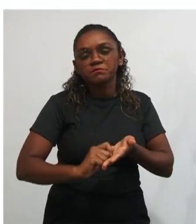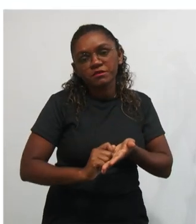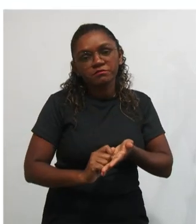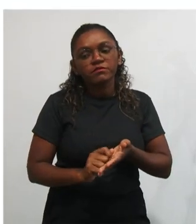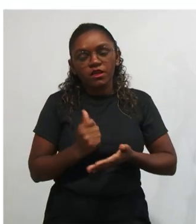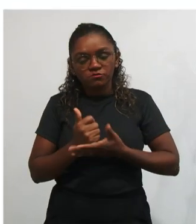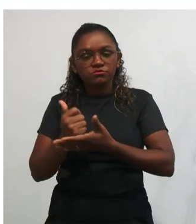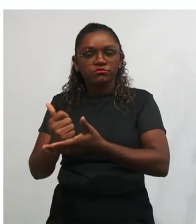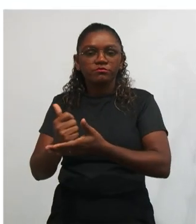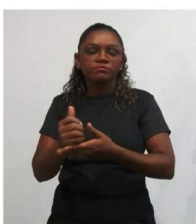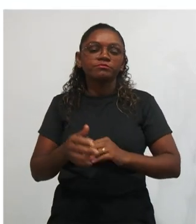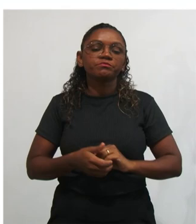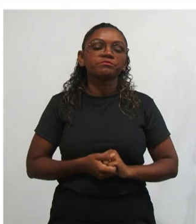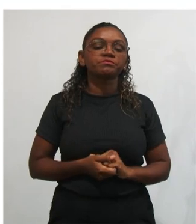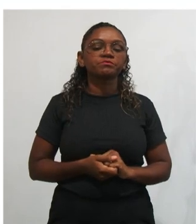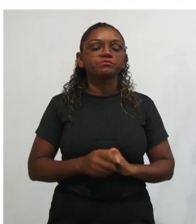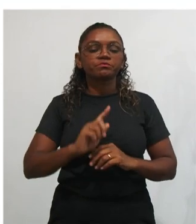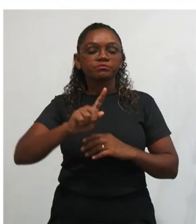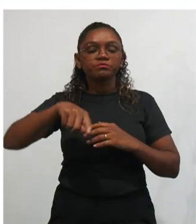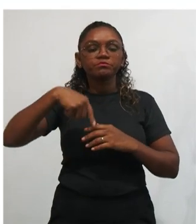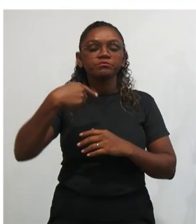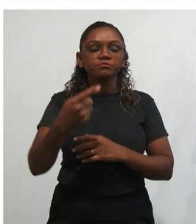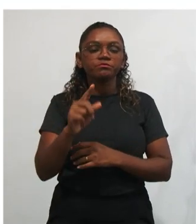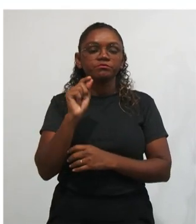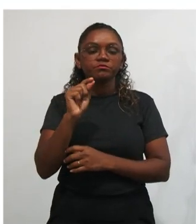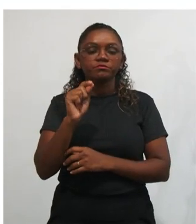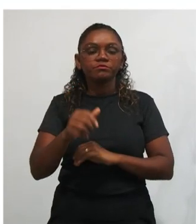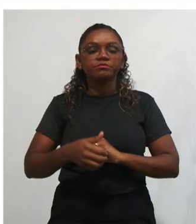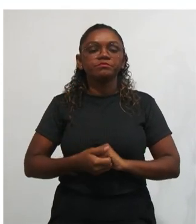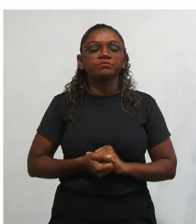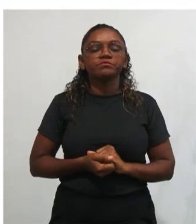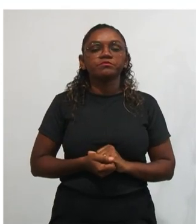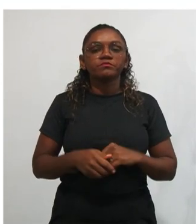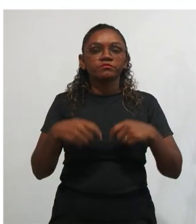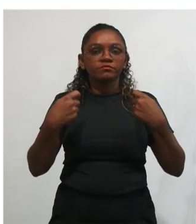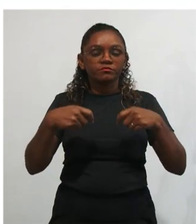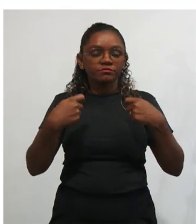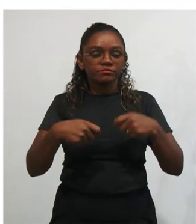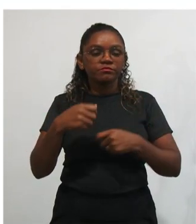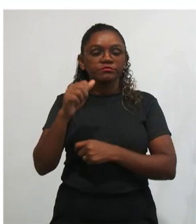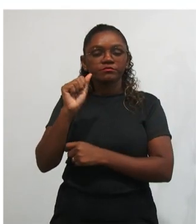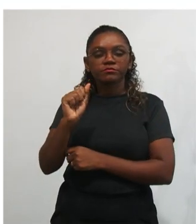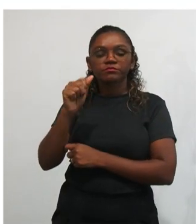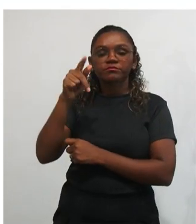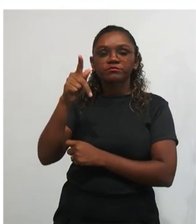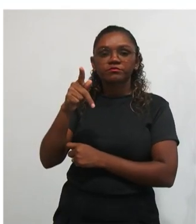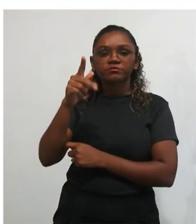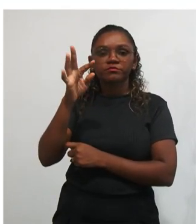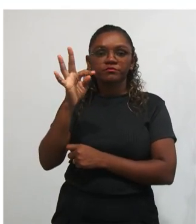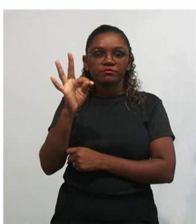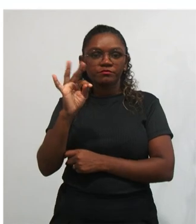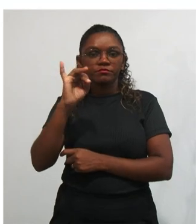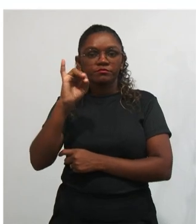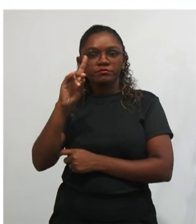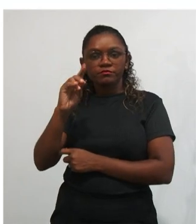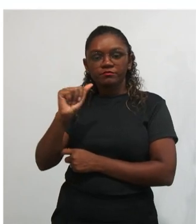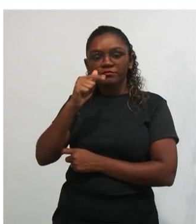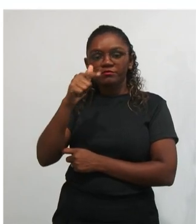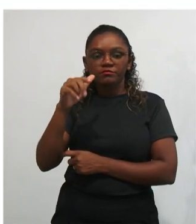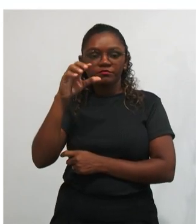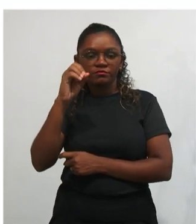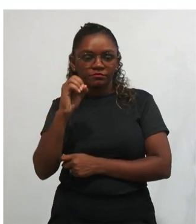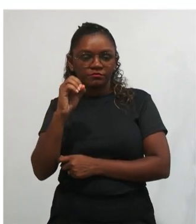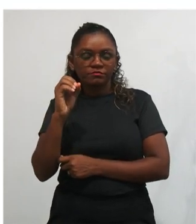escrita essa criança também ela vai necessitar conforme o seu amadurecimento a